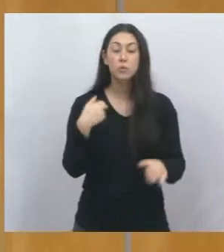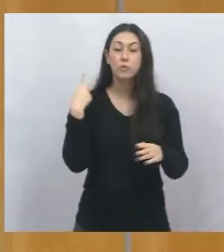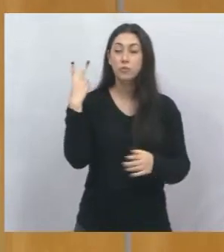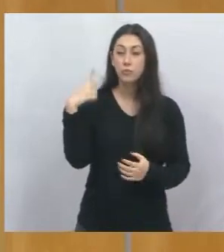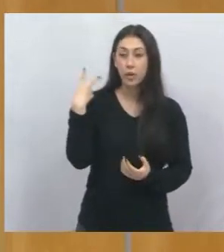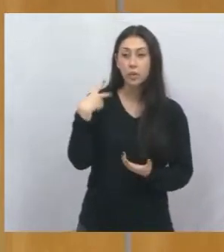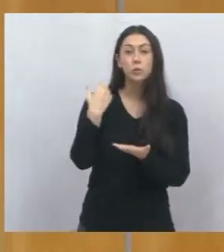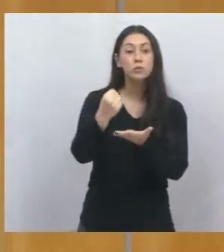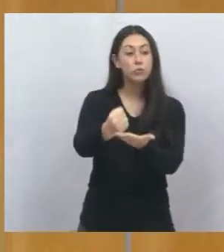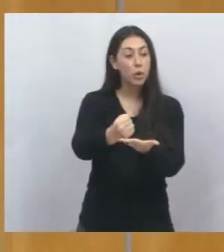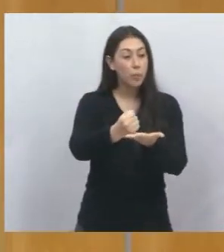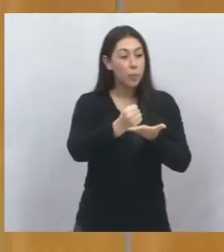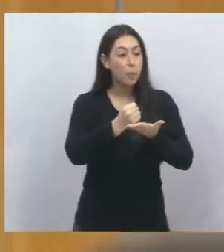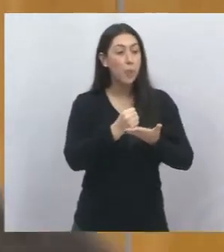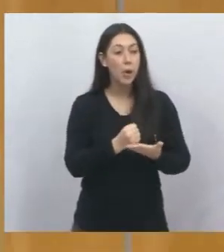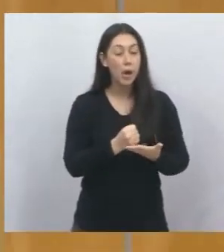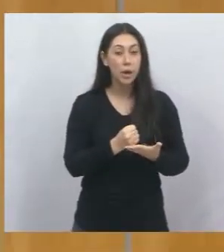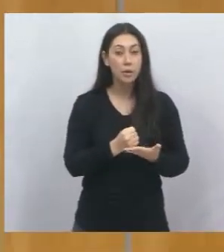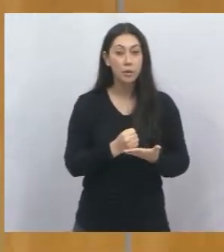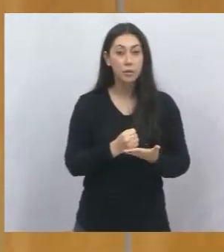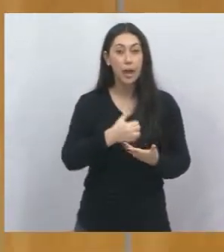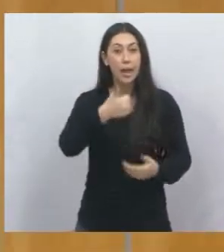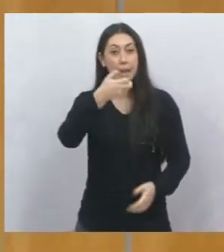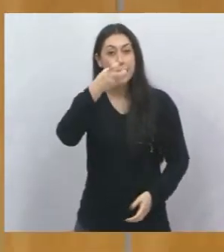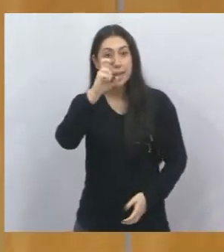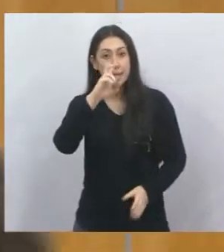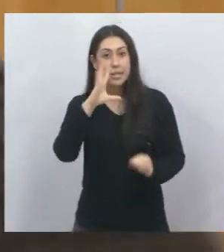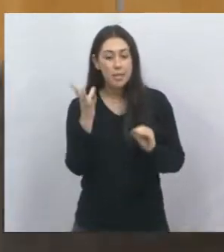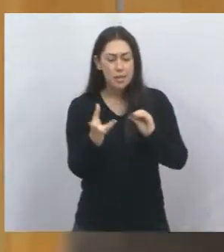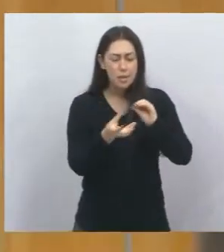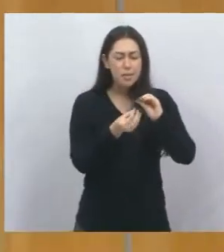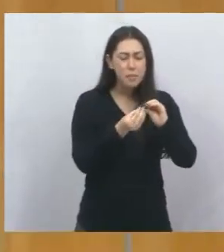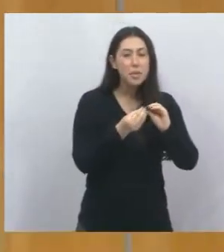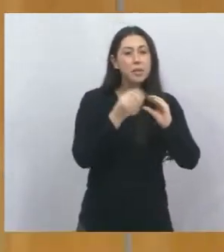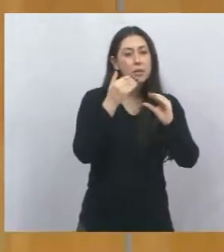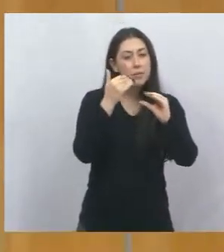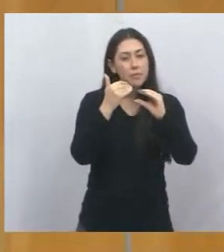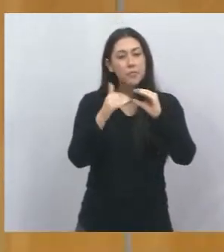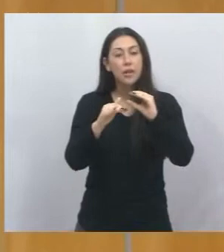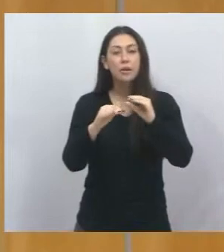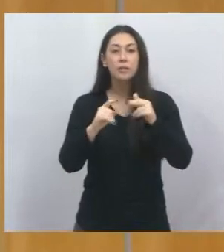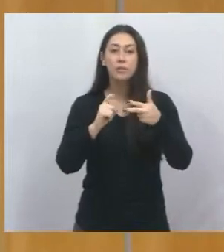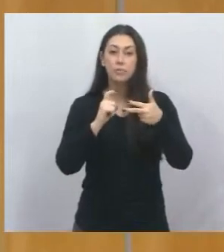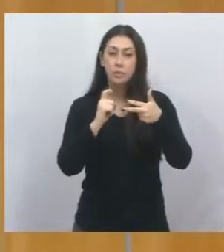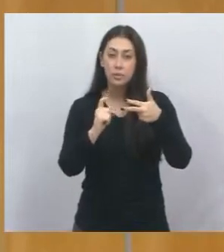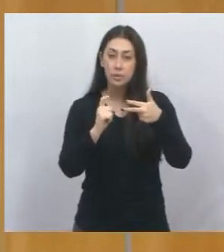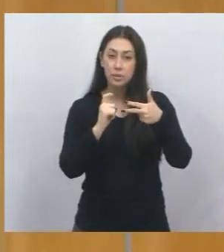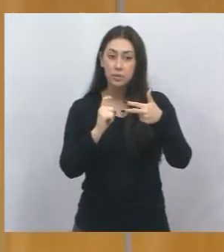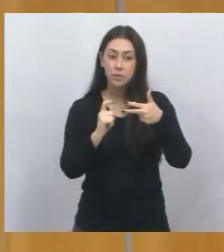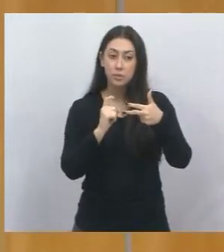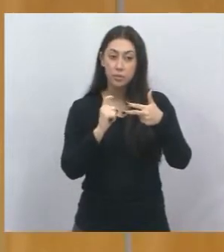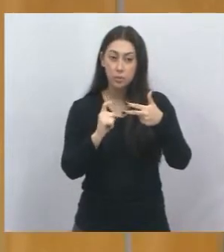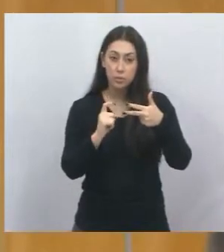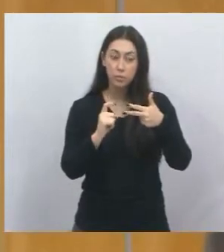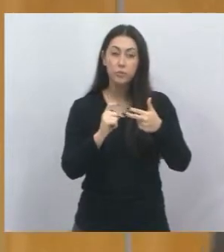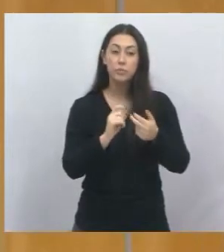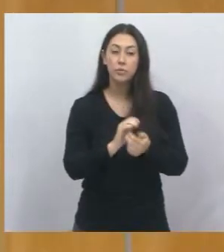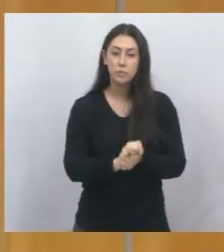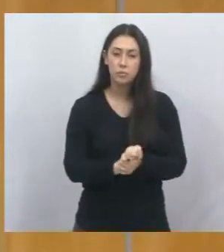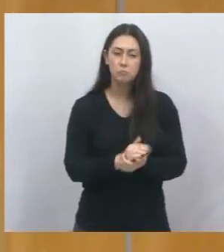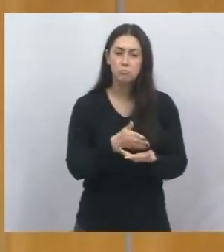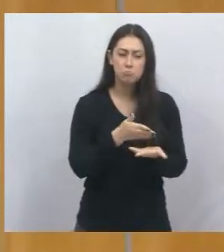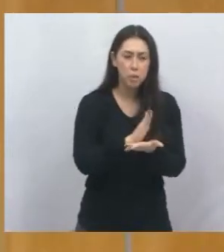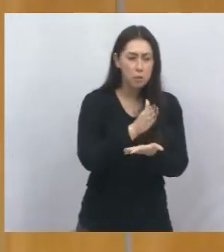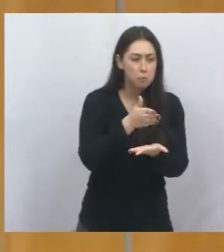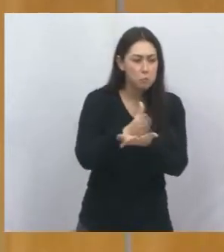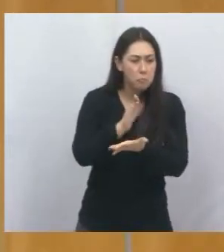nos apoiaram em 15 emendas enviadas ao Executivo, através de